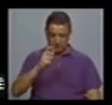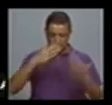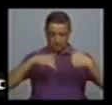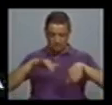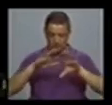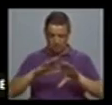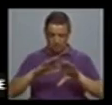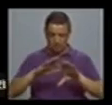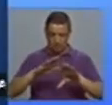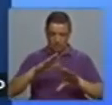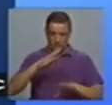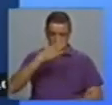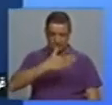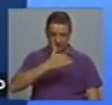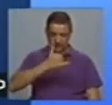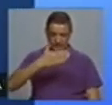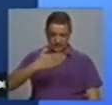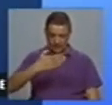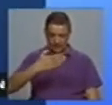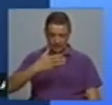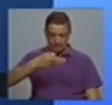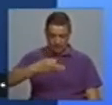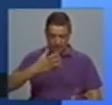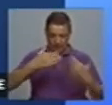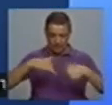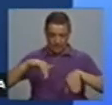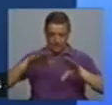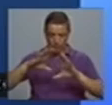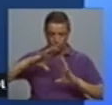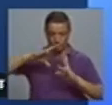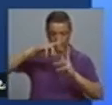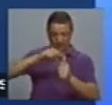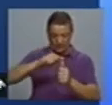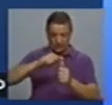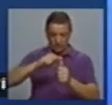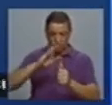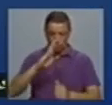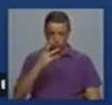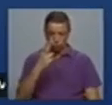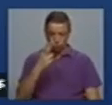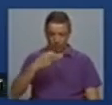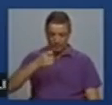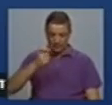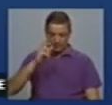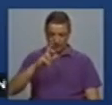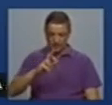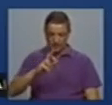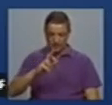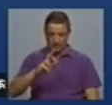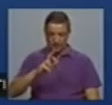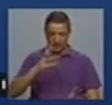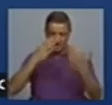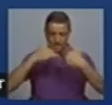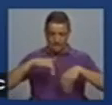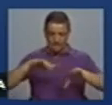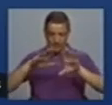WISP 127b, que tem cerca de... é um bocadinho mais maciço do que Júpiter, 1,4 vezes a massa de Júpiter, mas tem